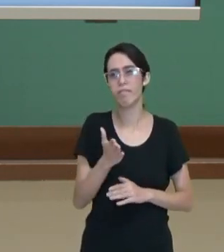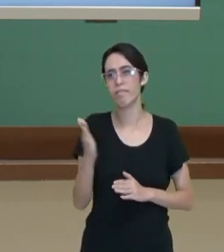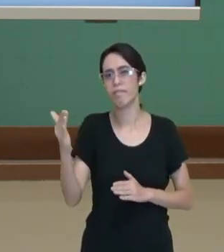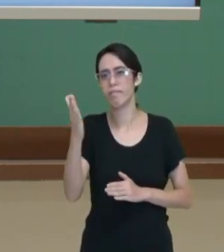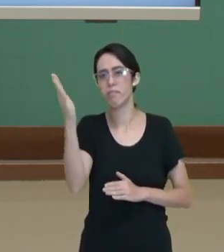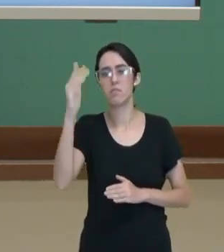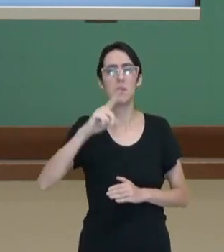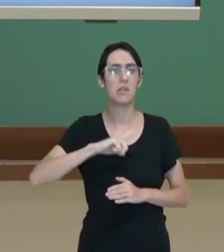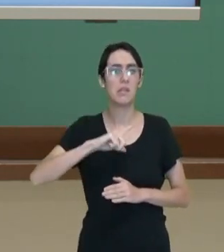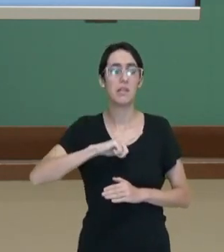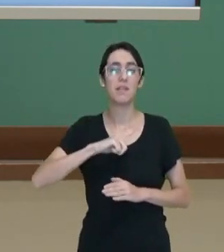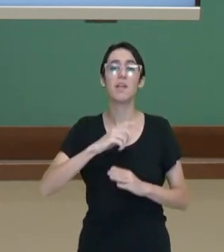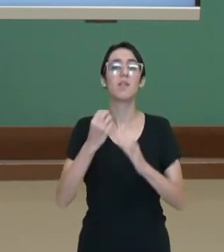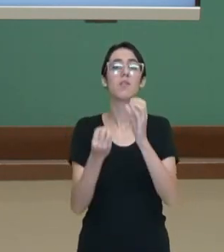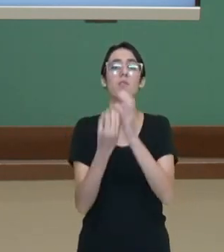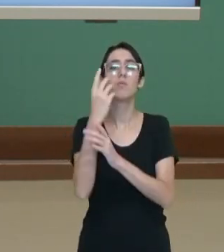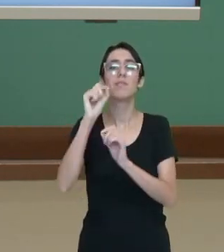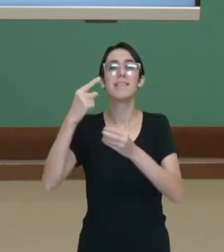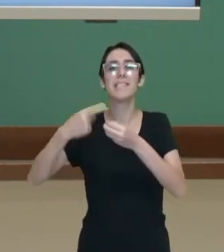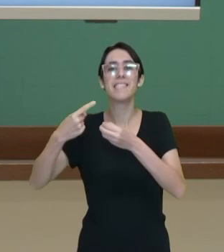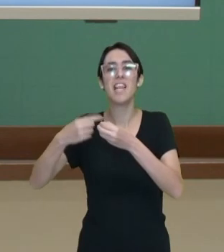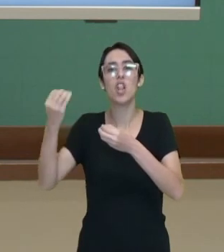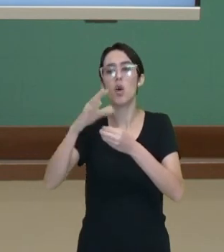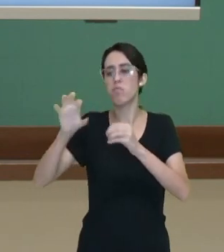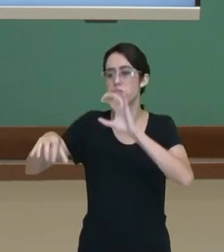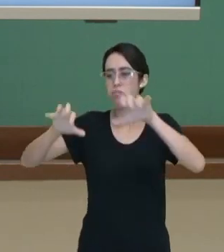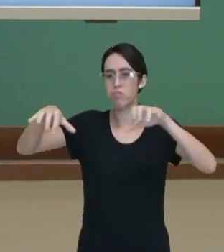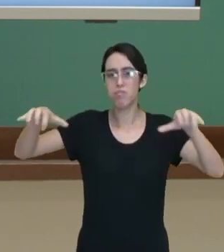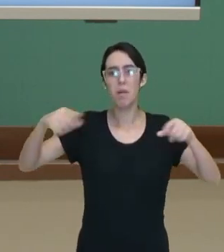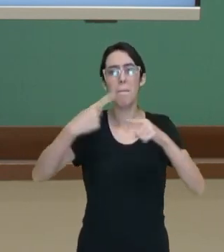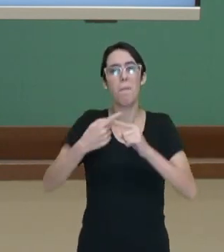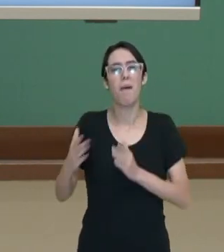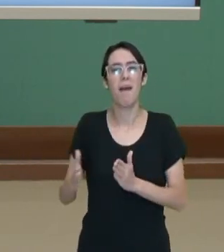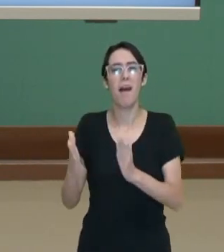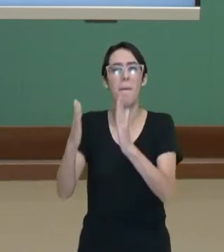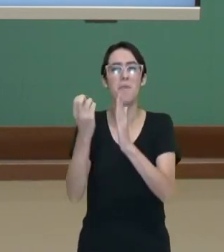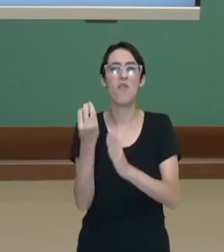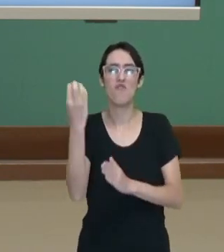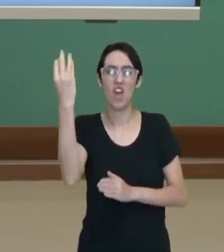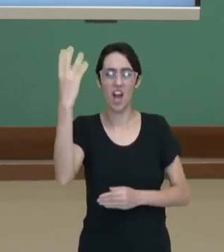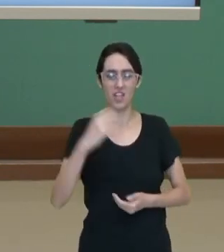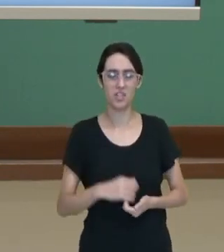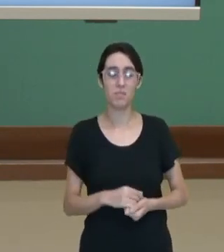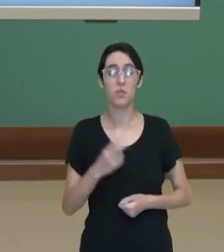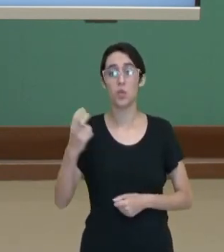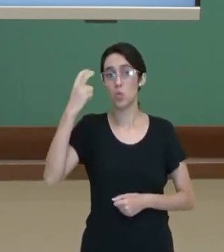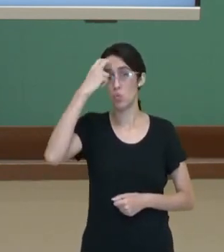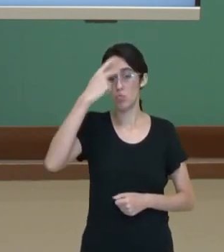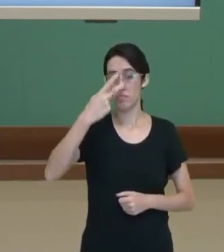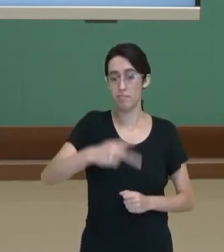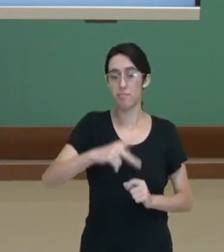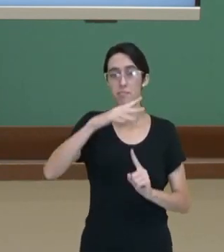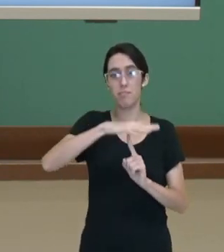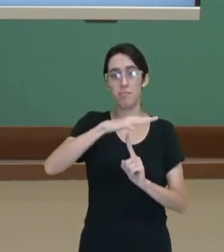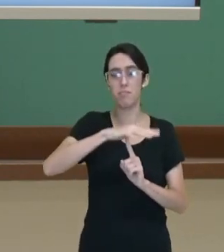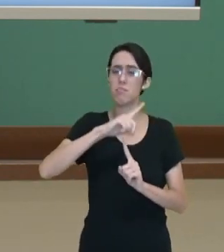surgir várias cidades, né, a partir dessa rota, né? A cultura do nosso estado, ela